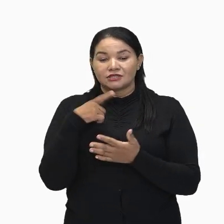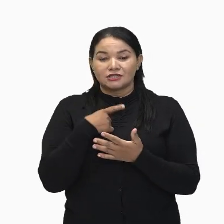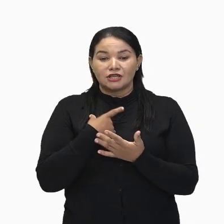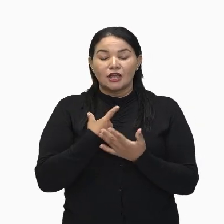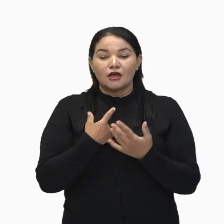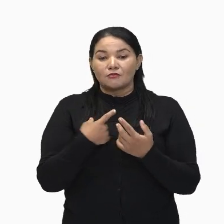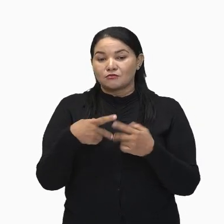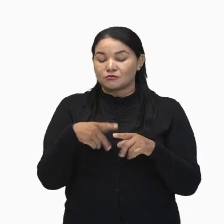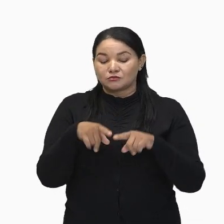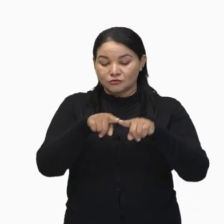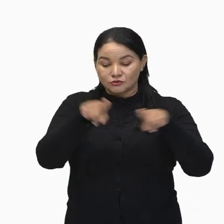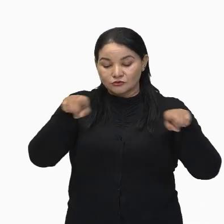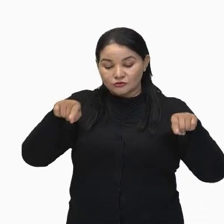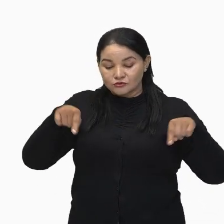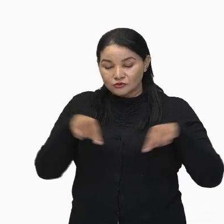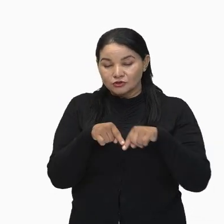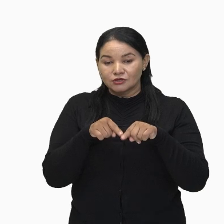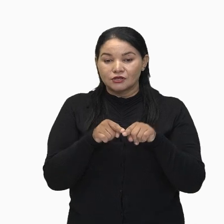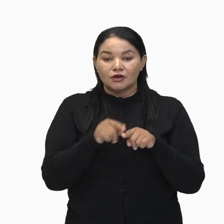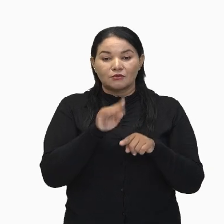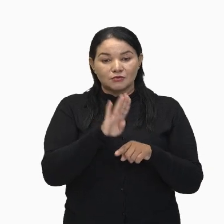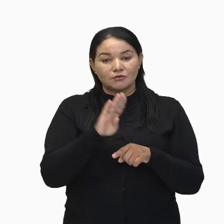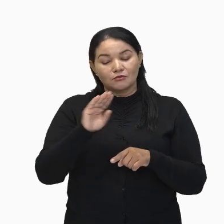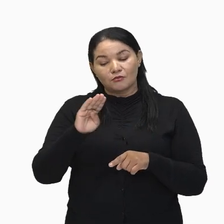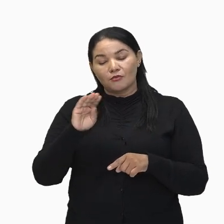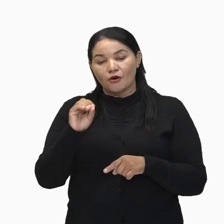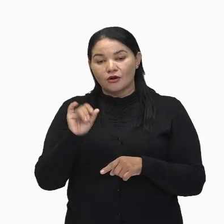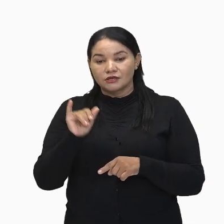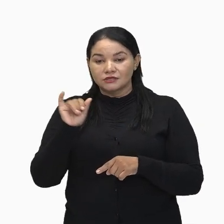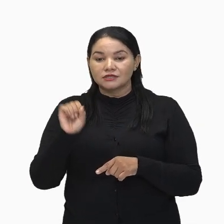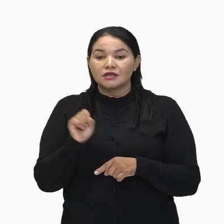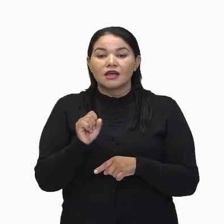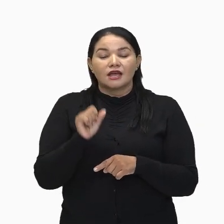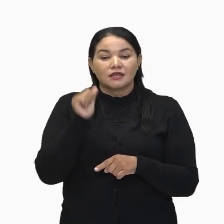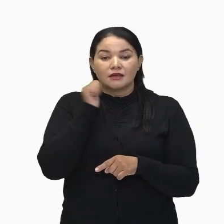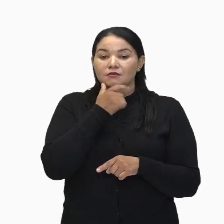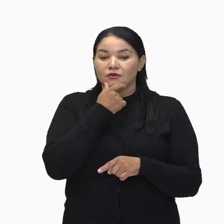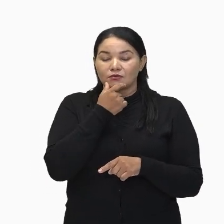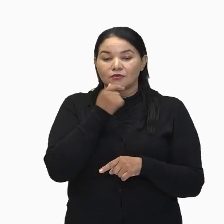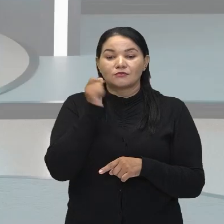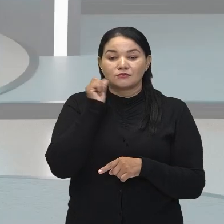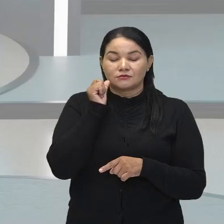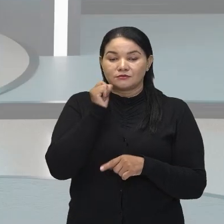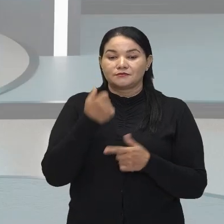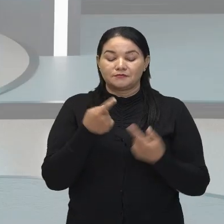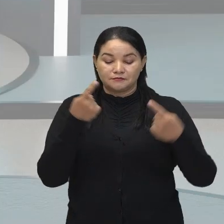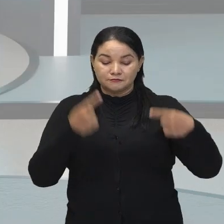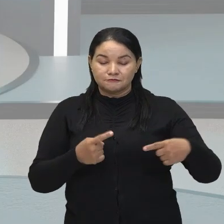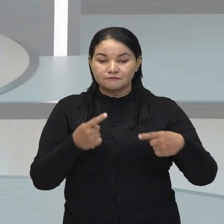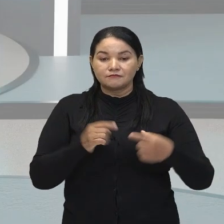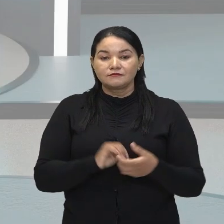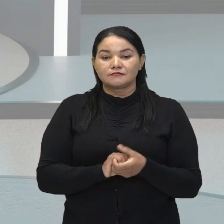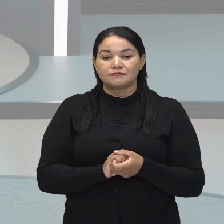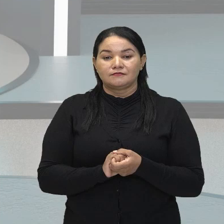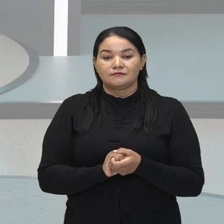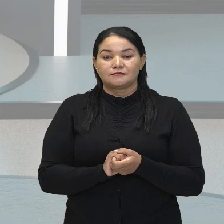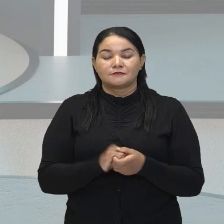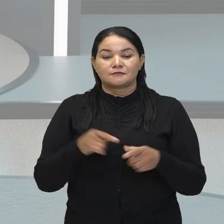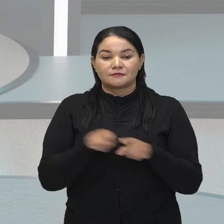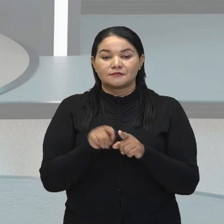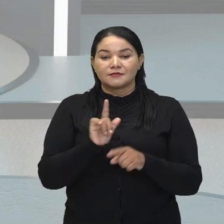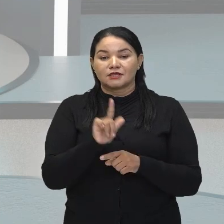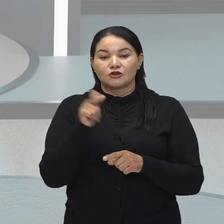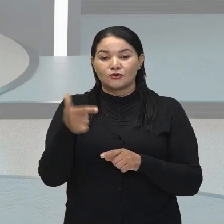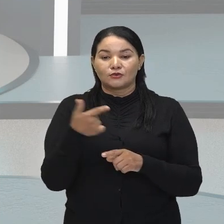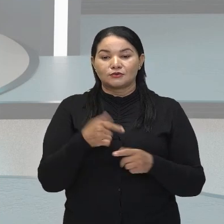de círculo, com b-boys e b-girls. Vamos agora para a América Latina. Sim,